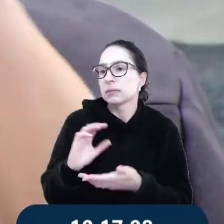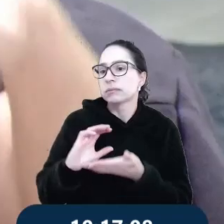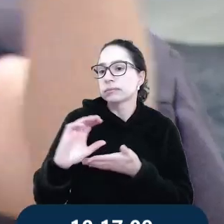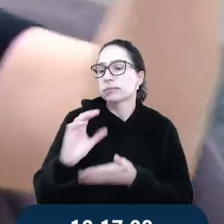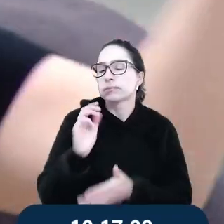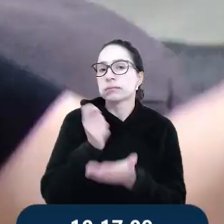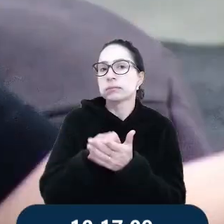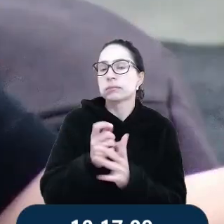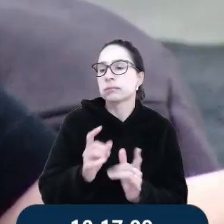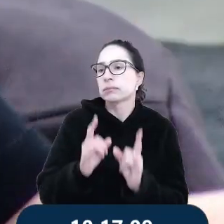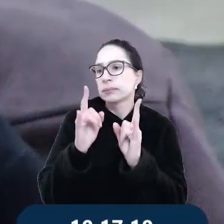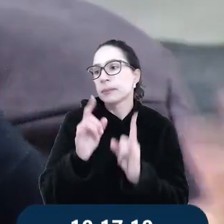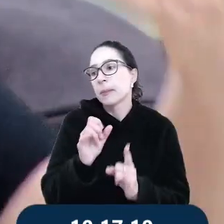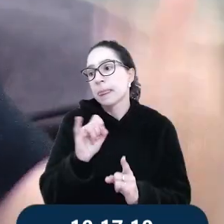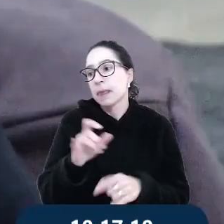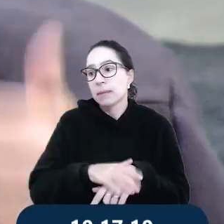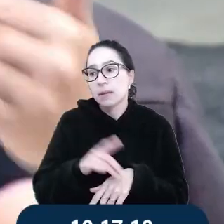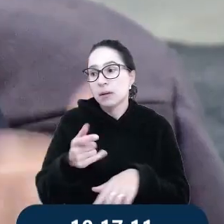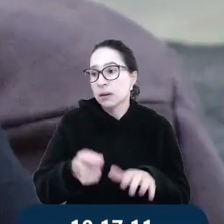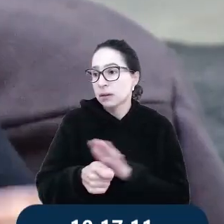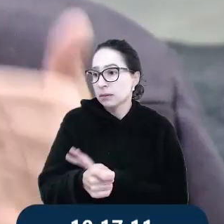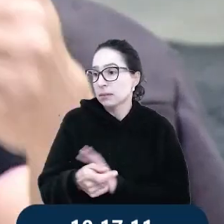se eles não investem antes para